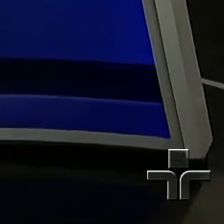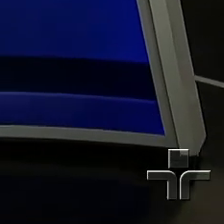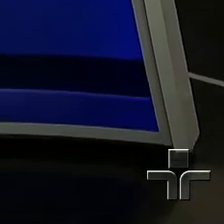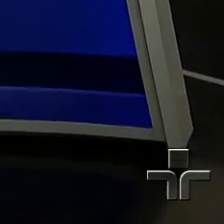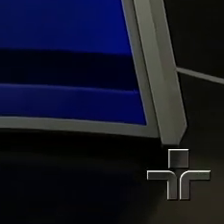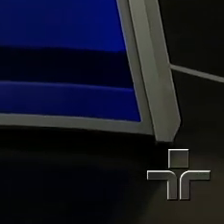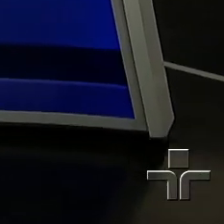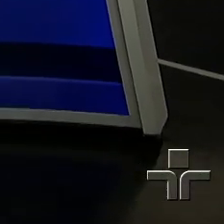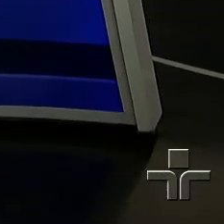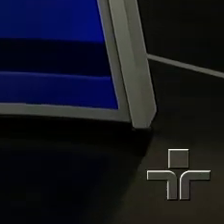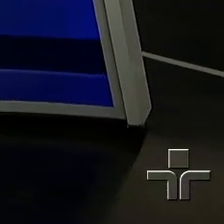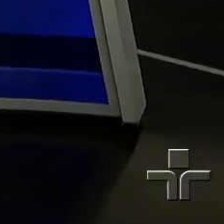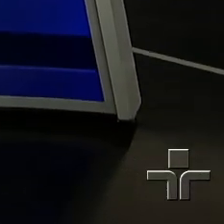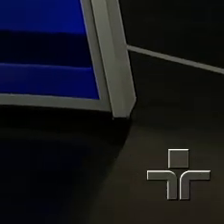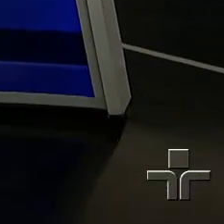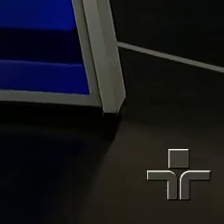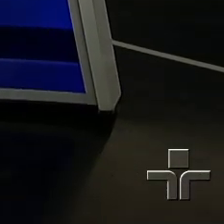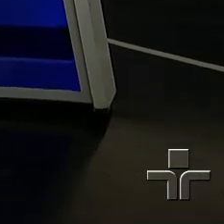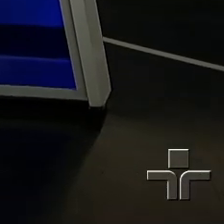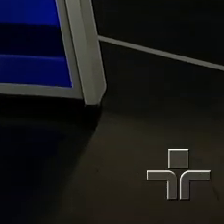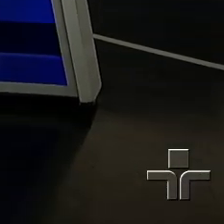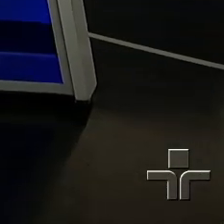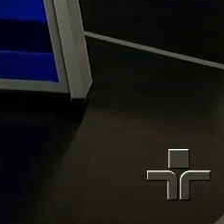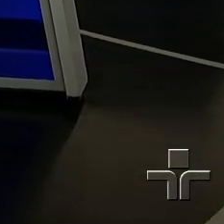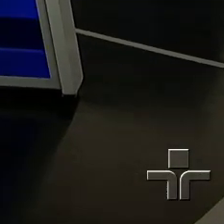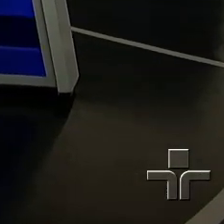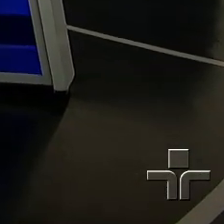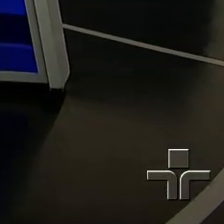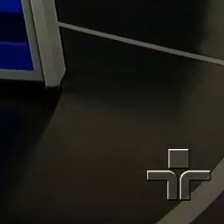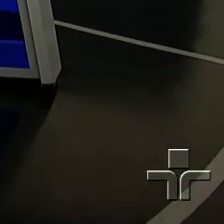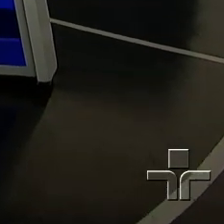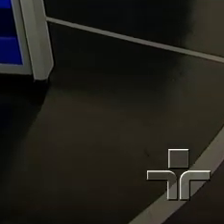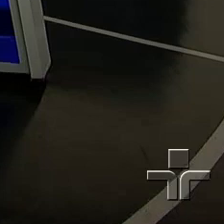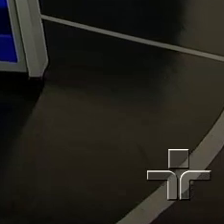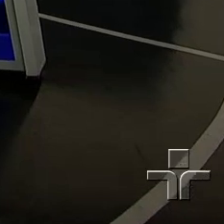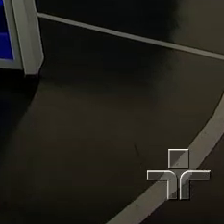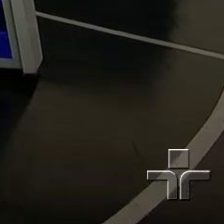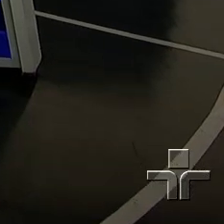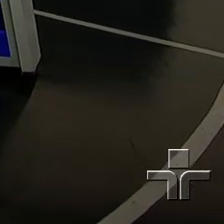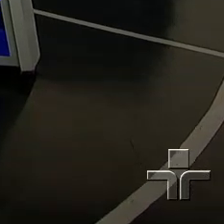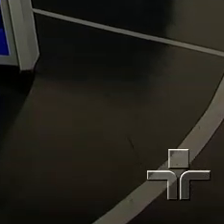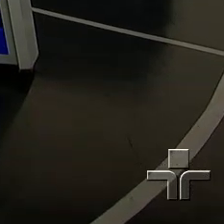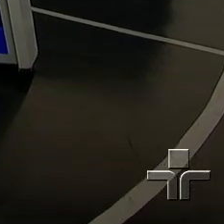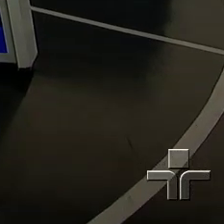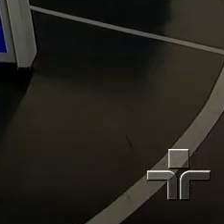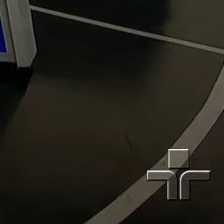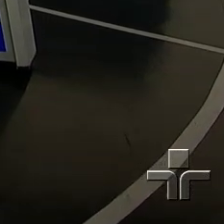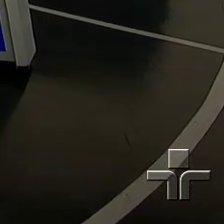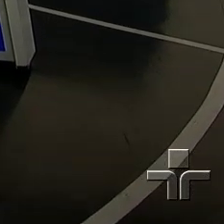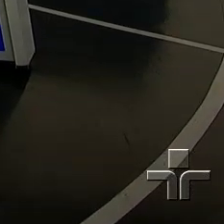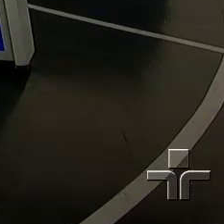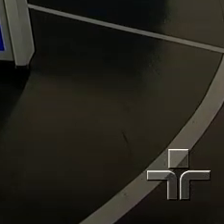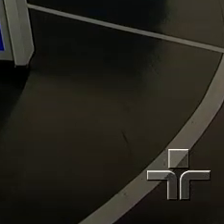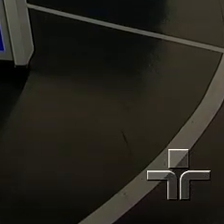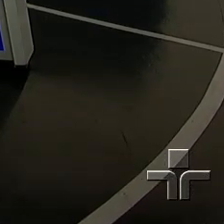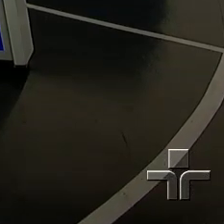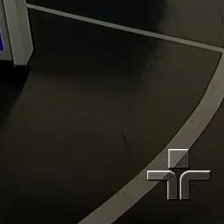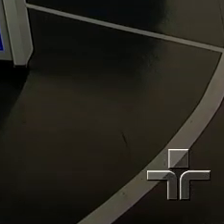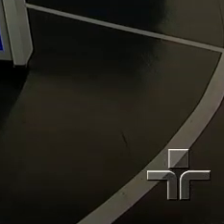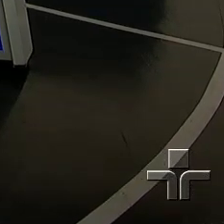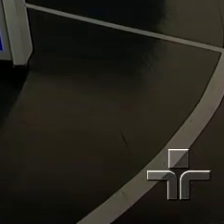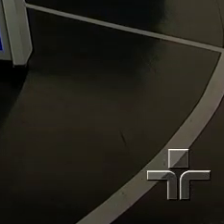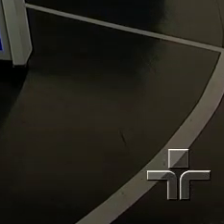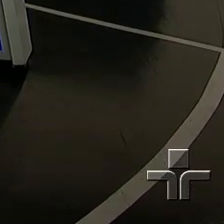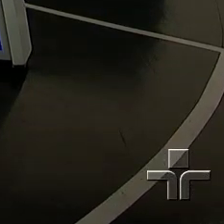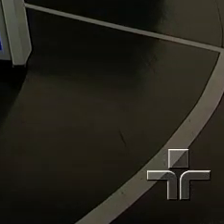Agora vamos falar do Festival de Inverno de Campos do Jordão, que tem várias atrações transmitidas ao vivo aqui na TV Cultura. E nesse final de semana não vai